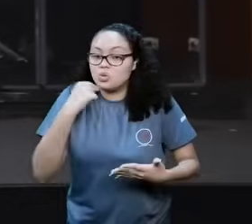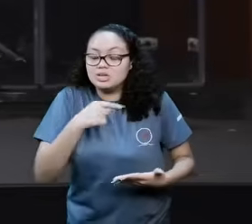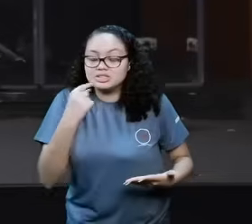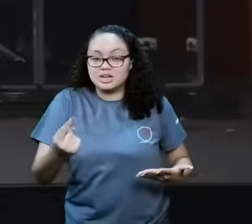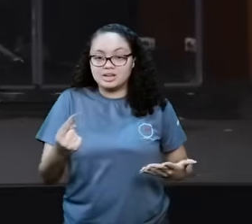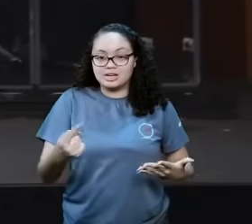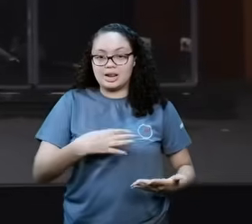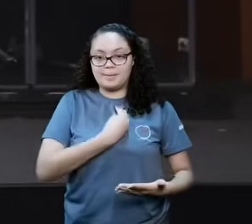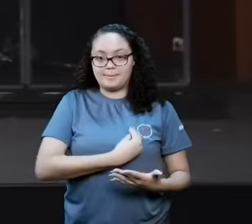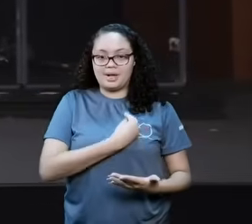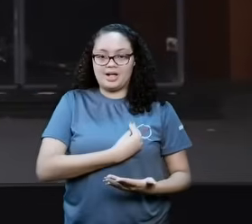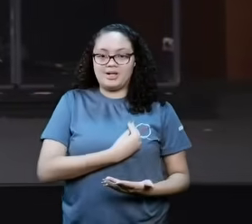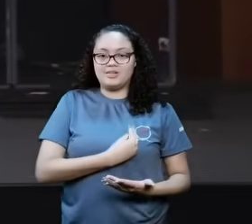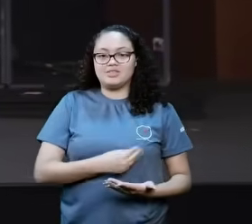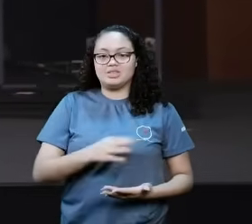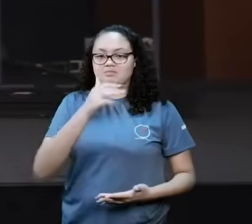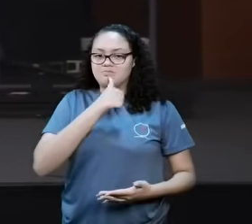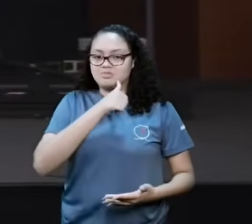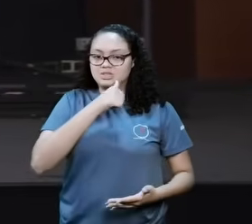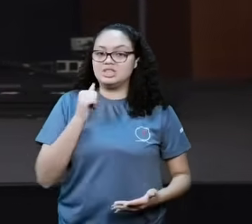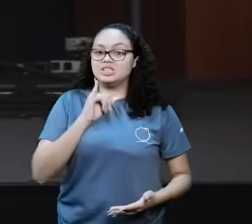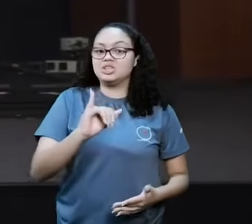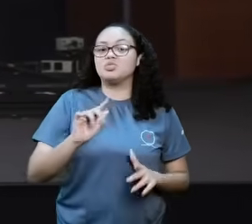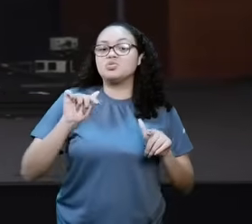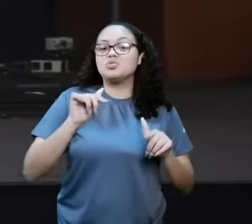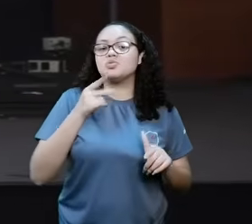Agora, bota a tua vida em dia no jejum para ver se tu fala ou não fala.